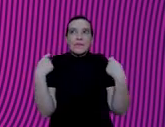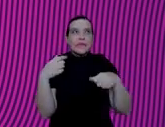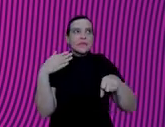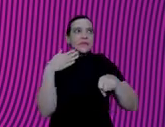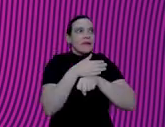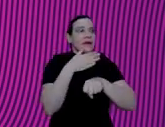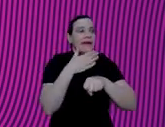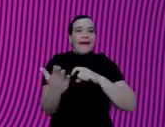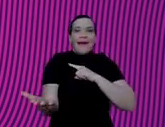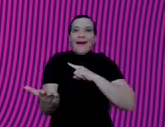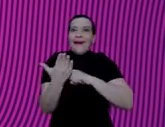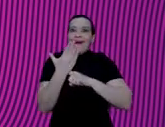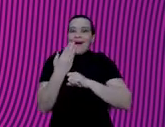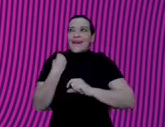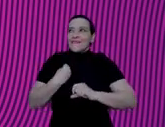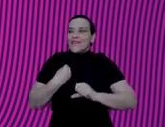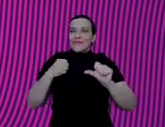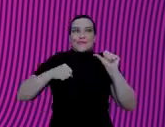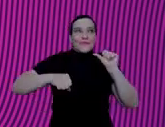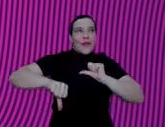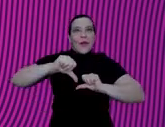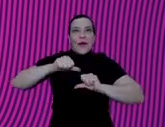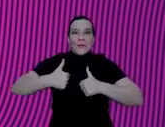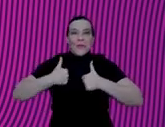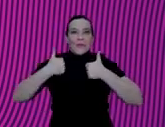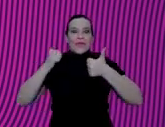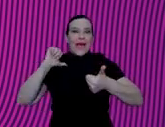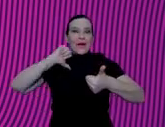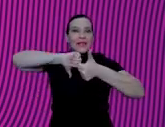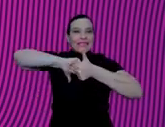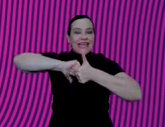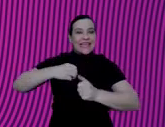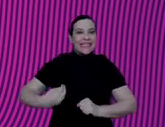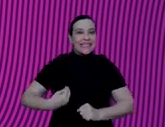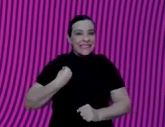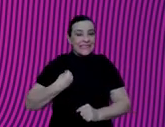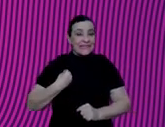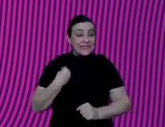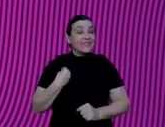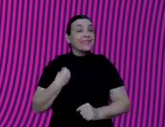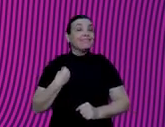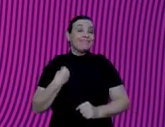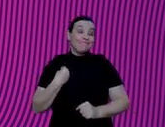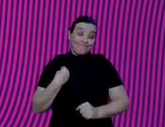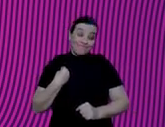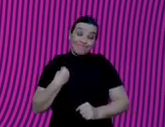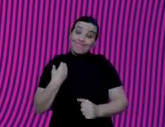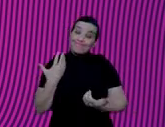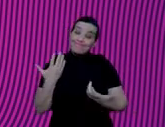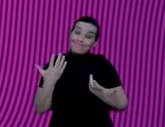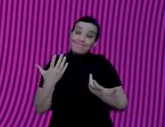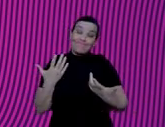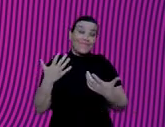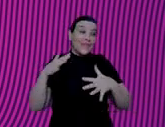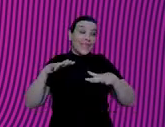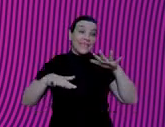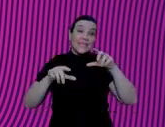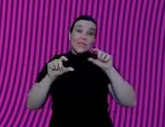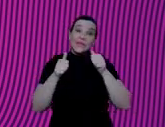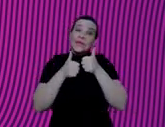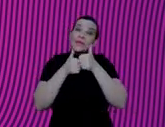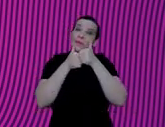relação à qualidade de vida comprometida pela doença, seja um acompanhamento contínuo, muitas